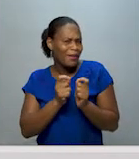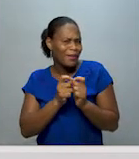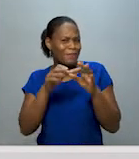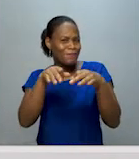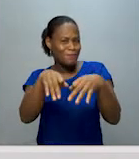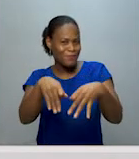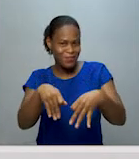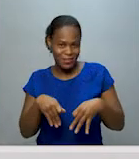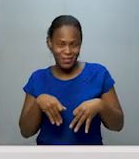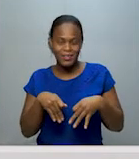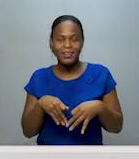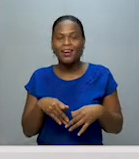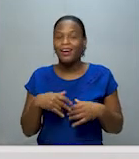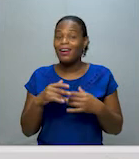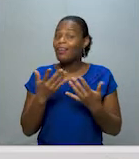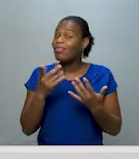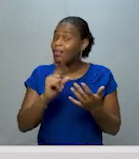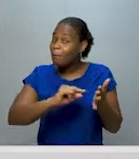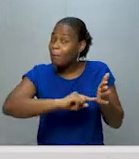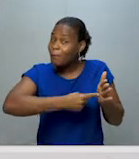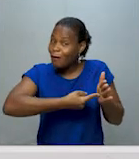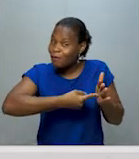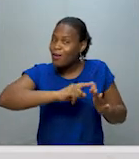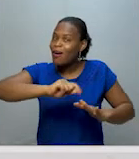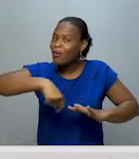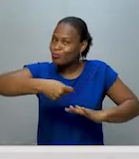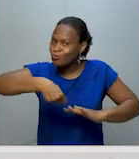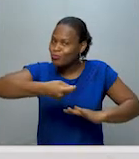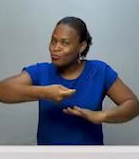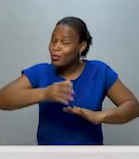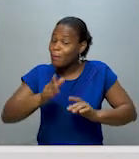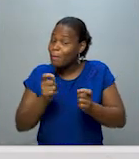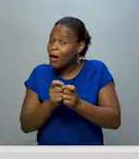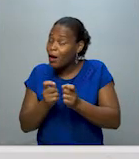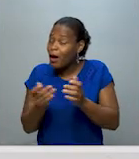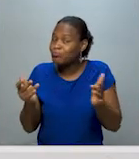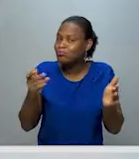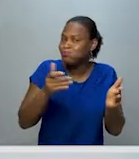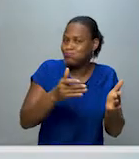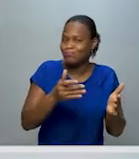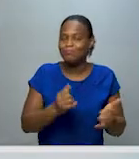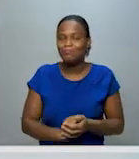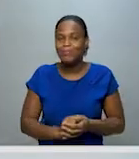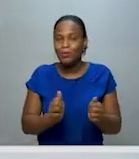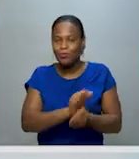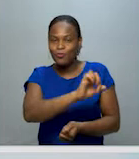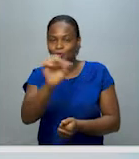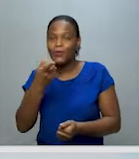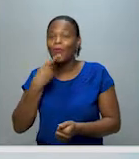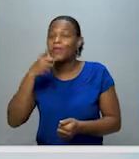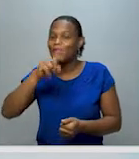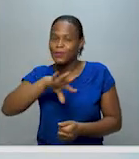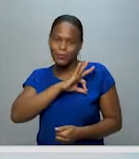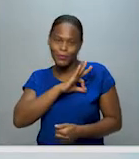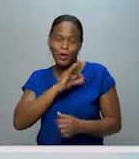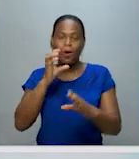reta final e a prova de recurso já está a caminhar a passos largos. Convosco novamente o